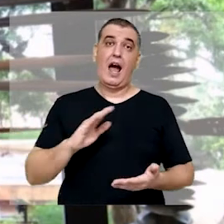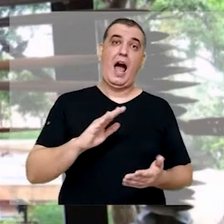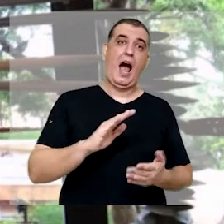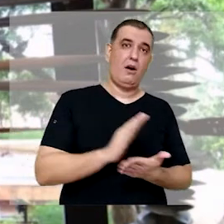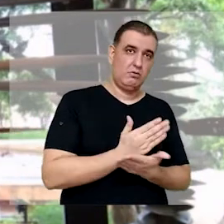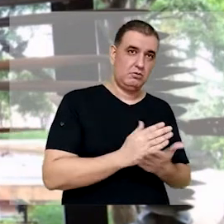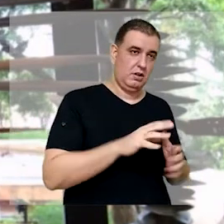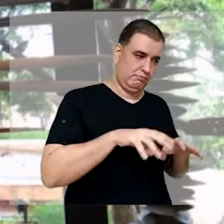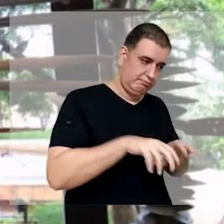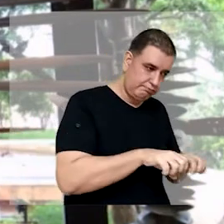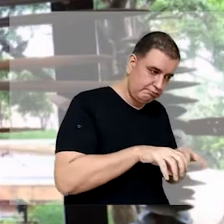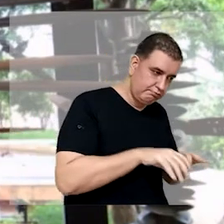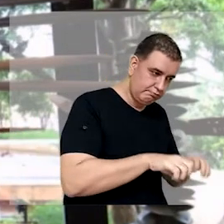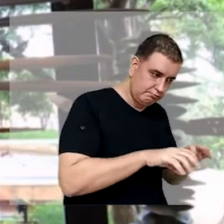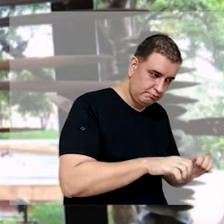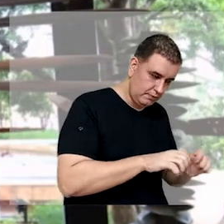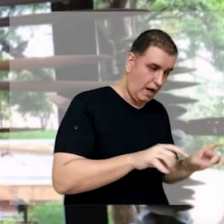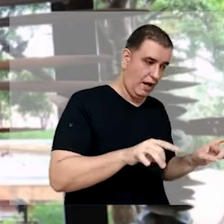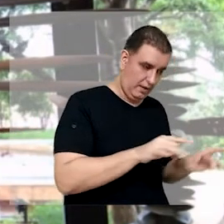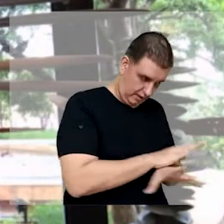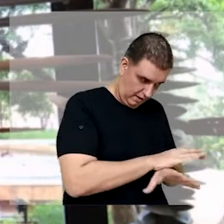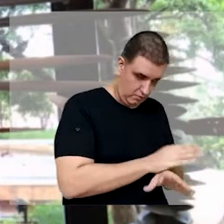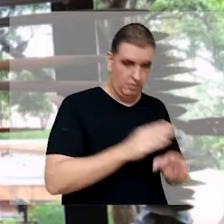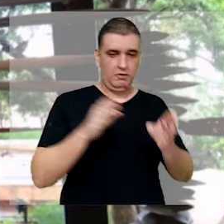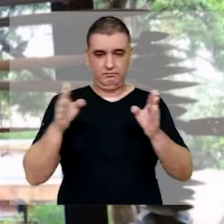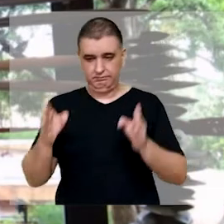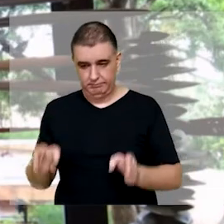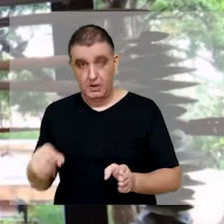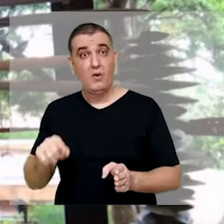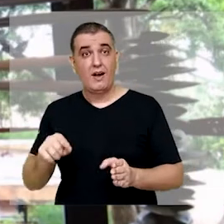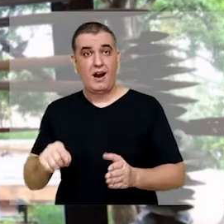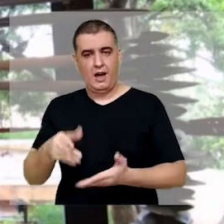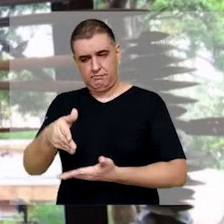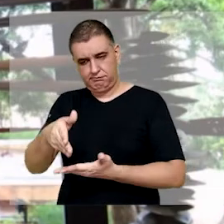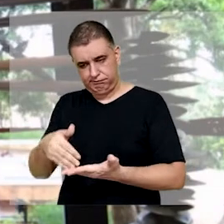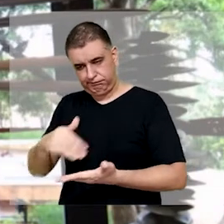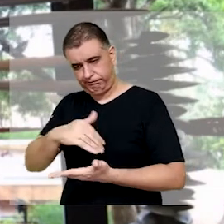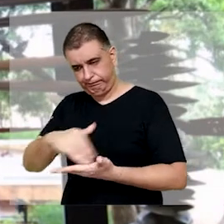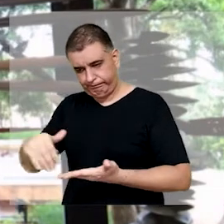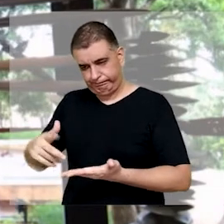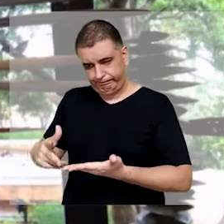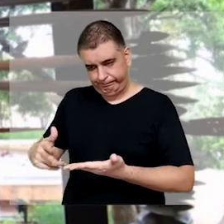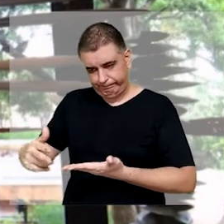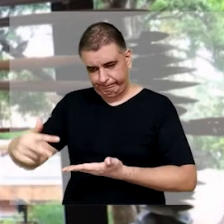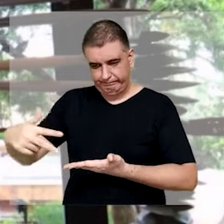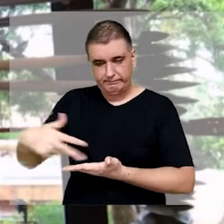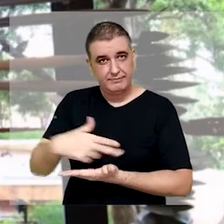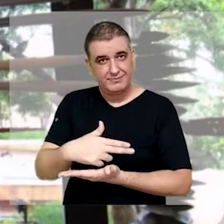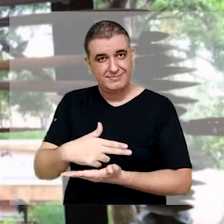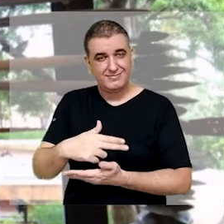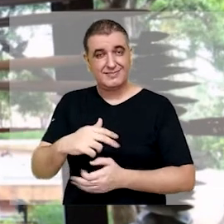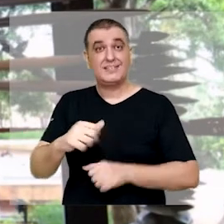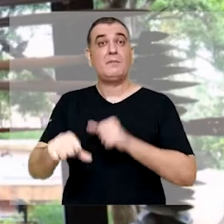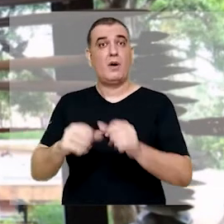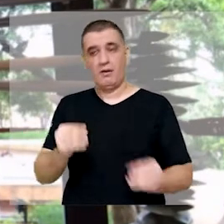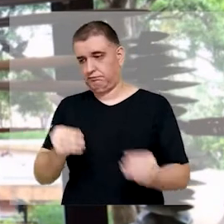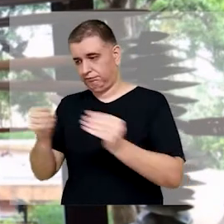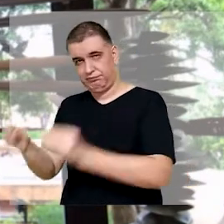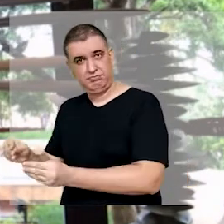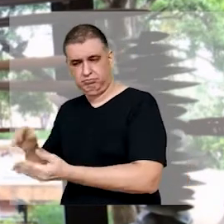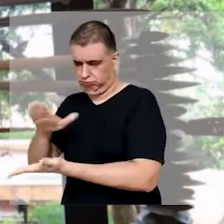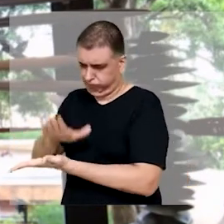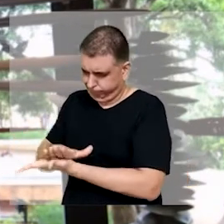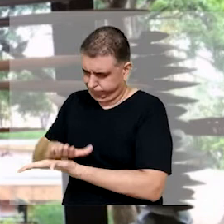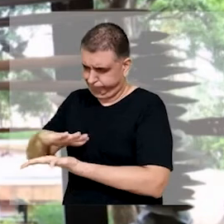de recortes, amassamentos. Então há uma decomposição desse múltiplo e uma